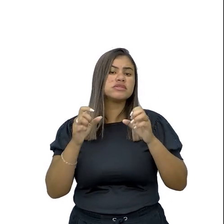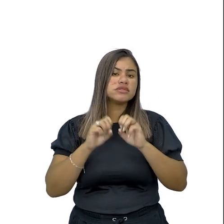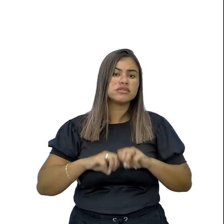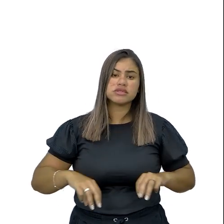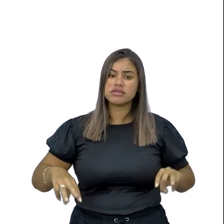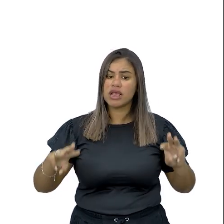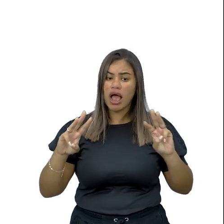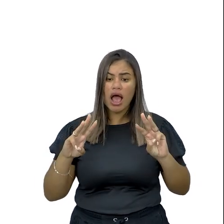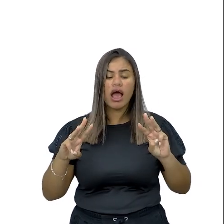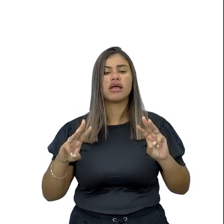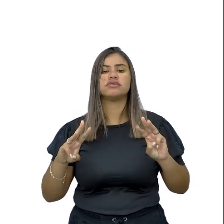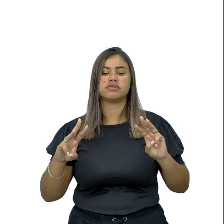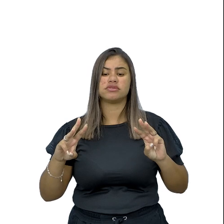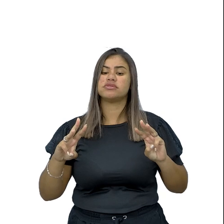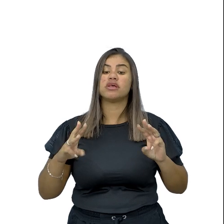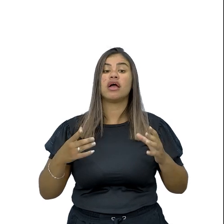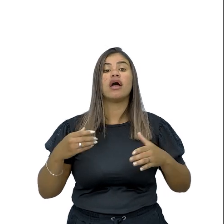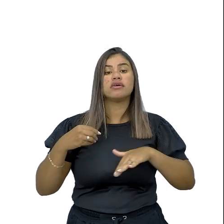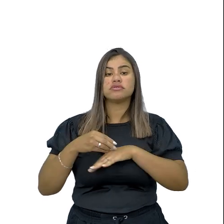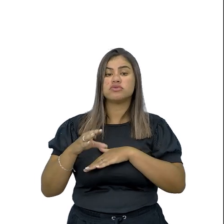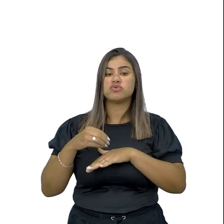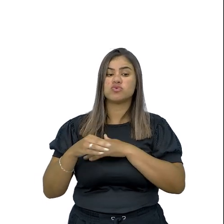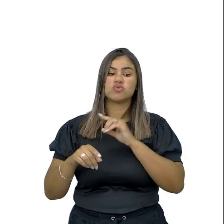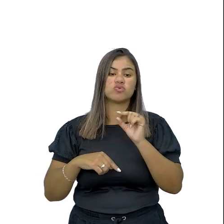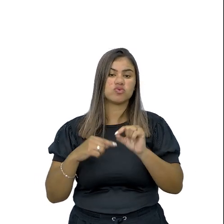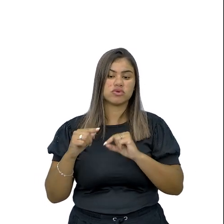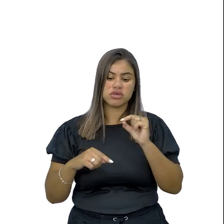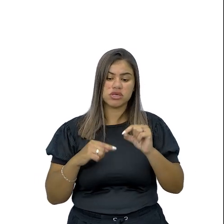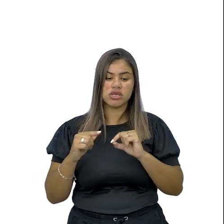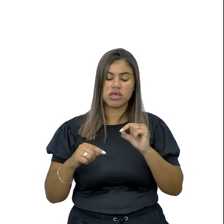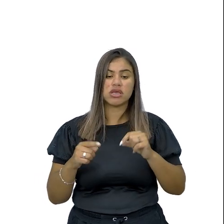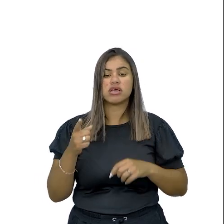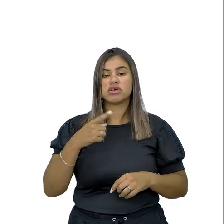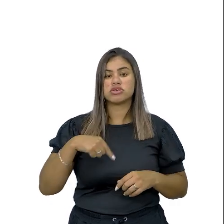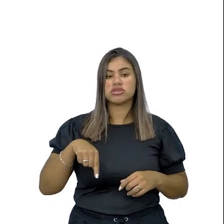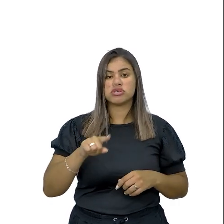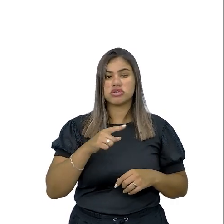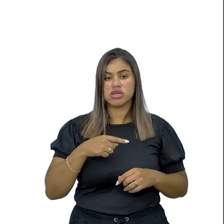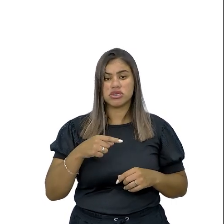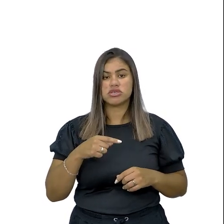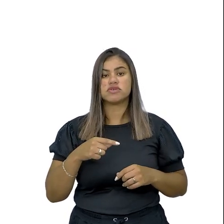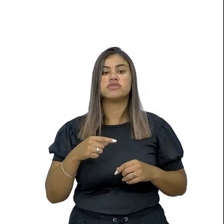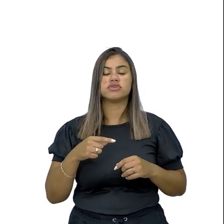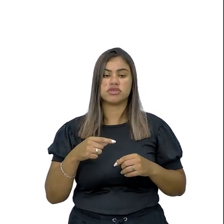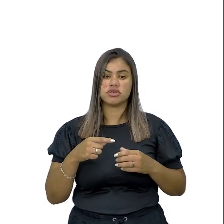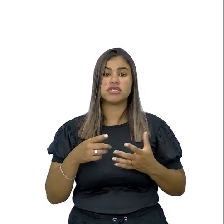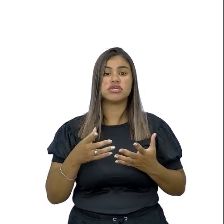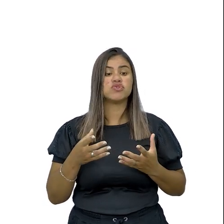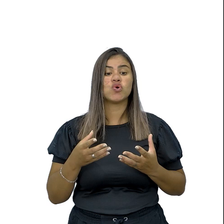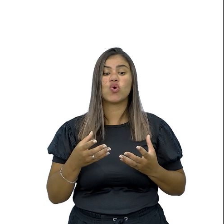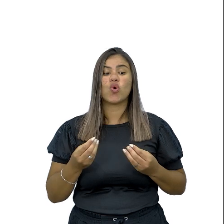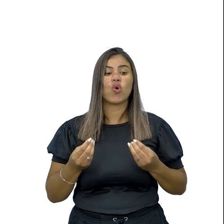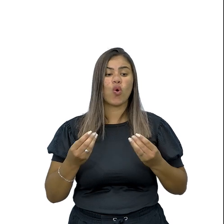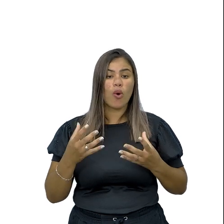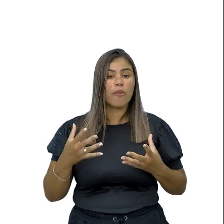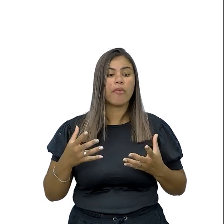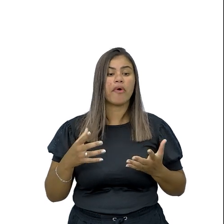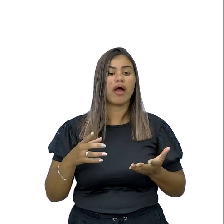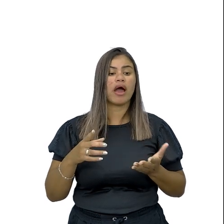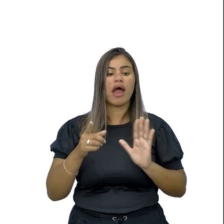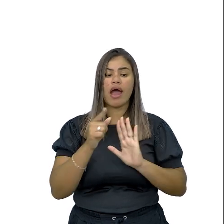extremamente recomendável, né, que a gente lance mão dessas coisas, lançar mão de